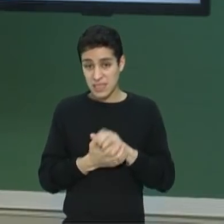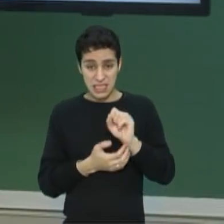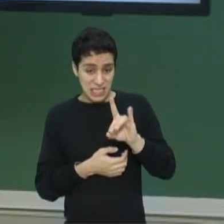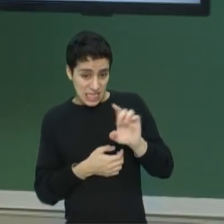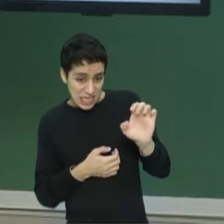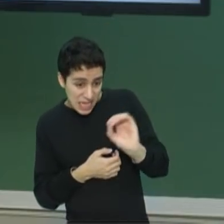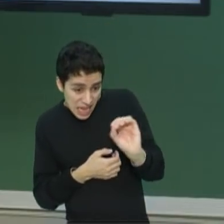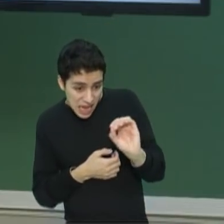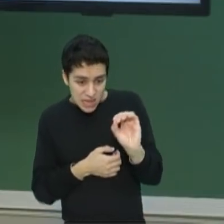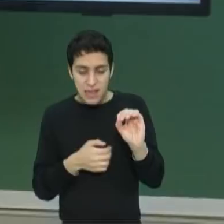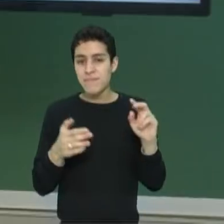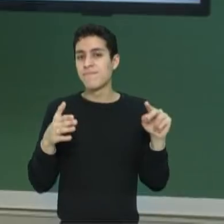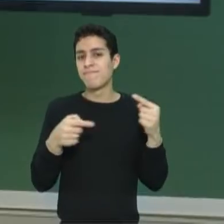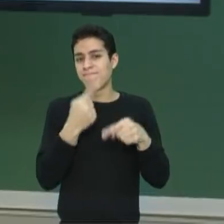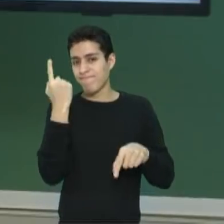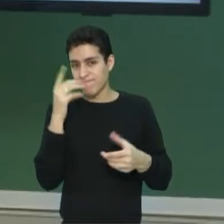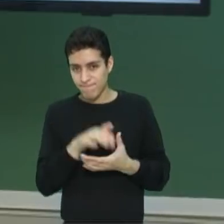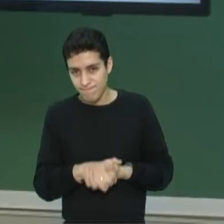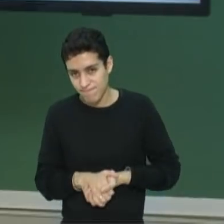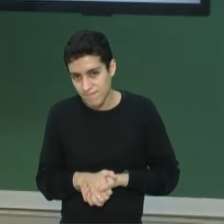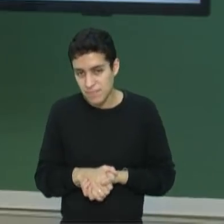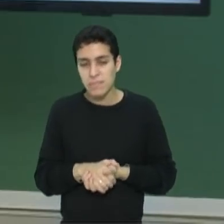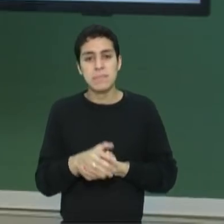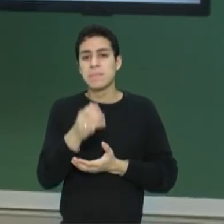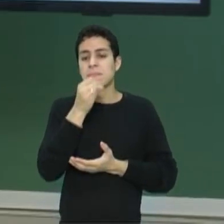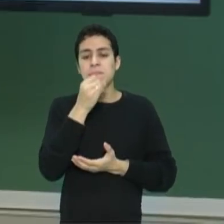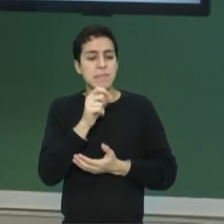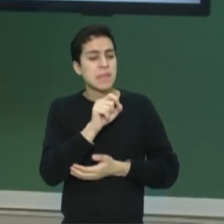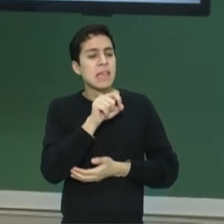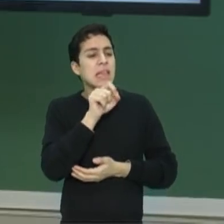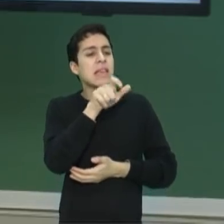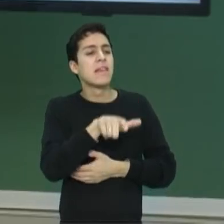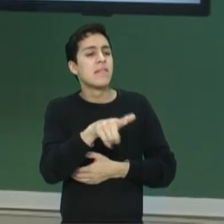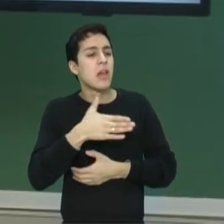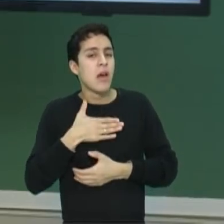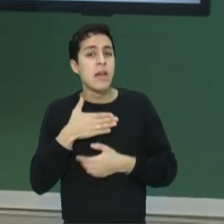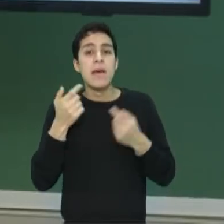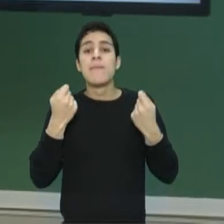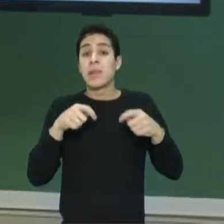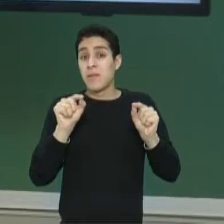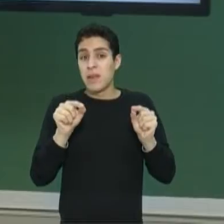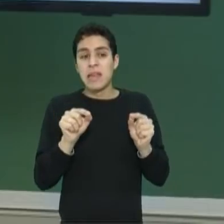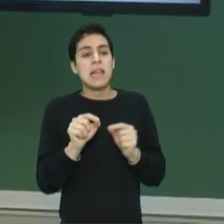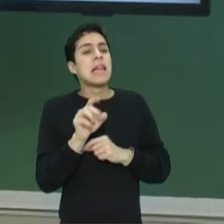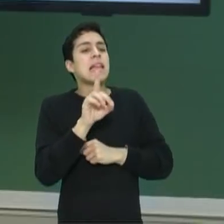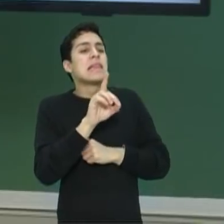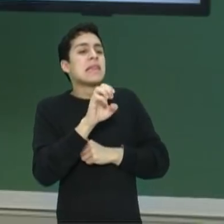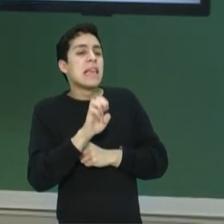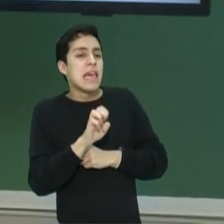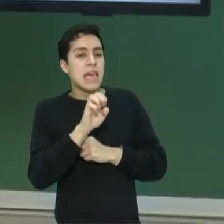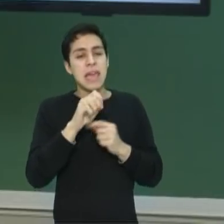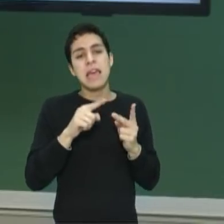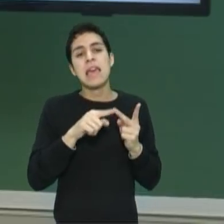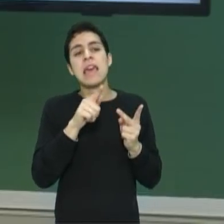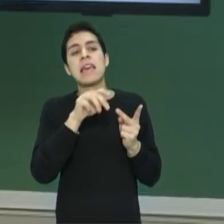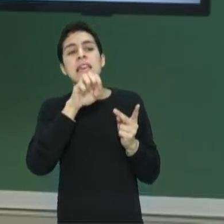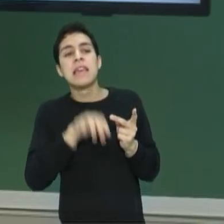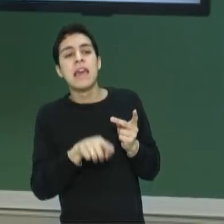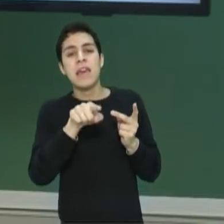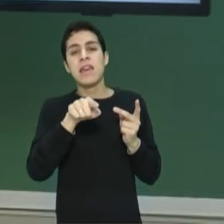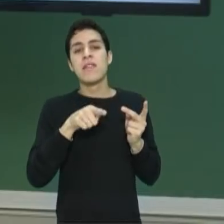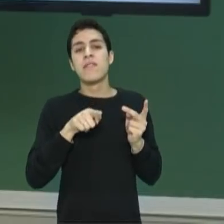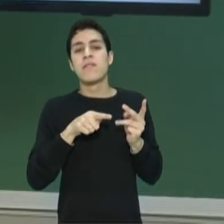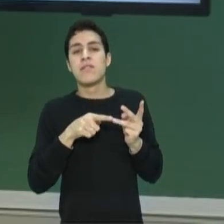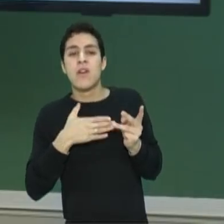está na frase, a frase está incorreta. Então, em vez de perguntar quem você gosta, eu tenho que perguntar de quem você gosta, porque quem